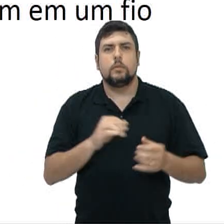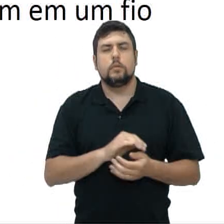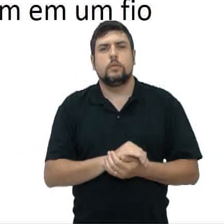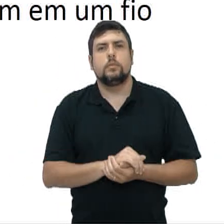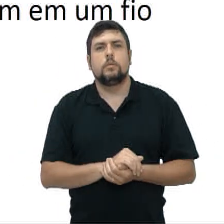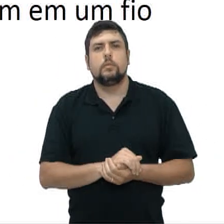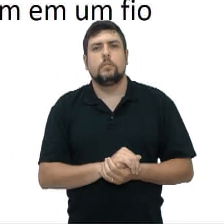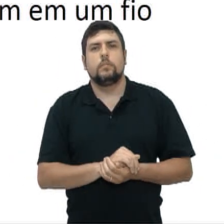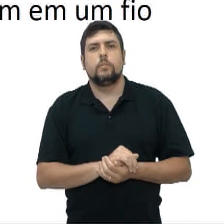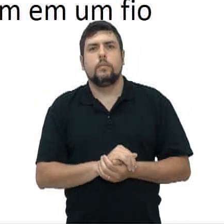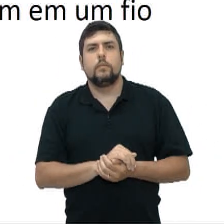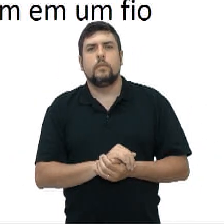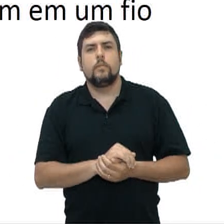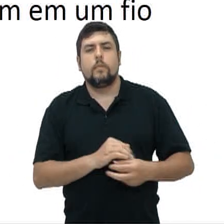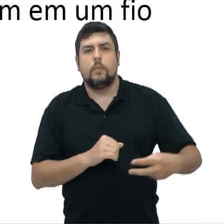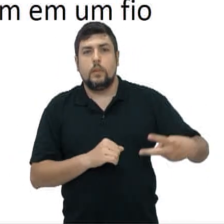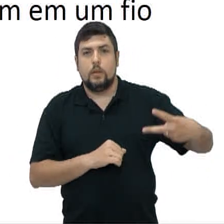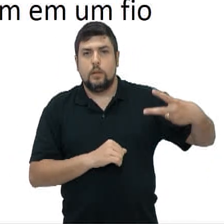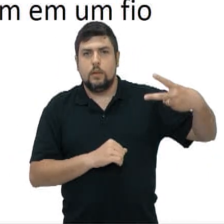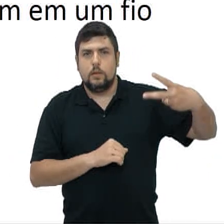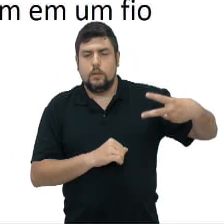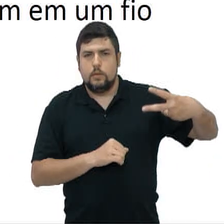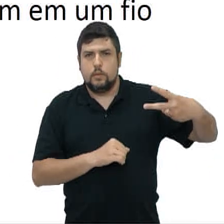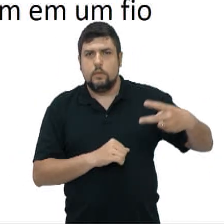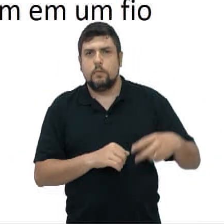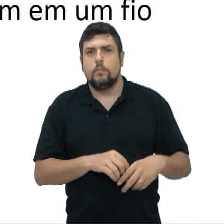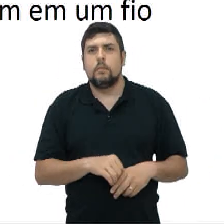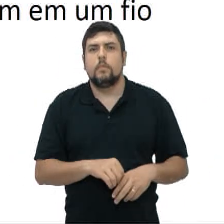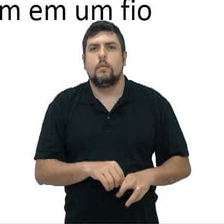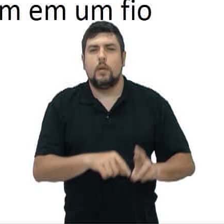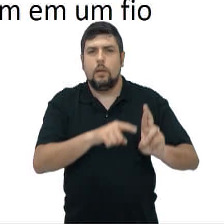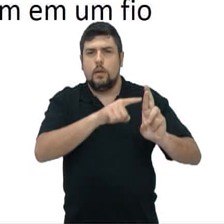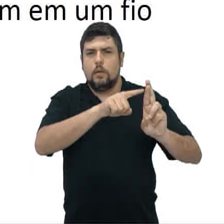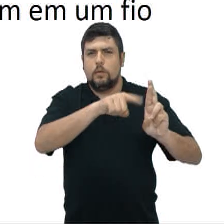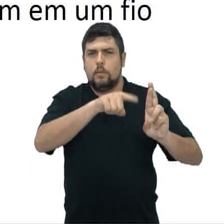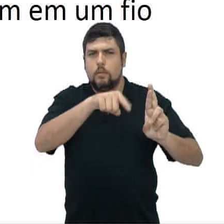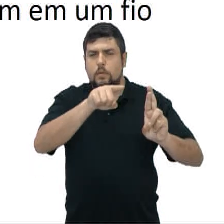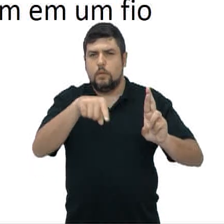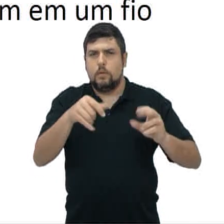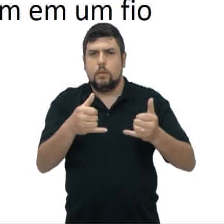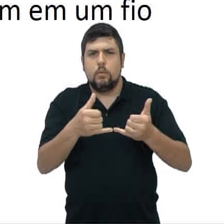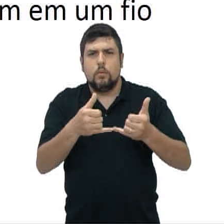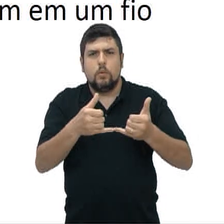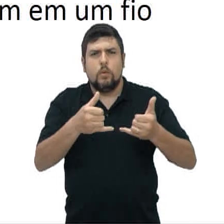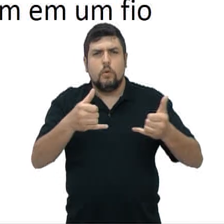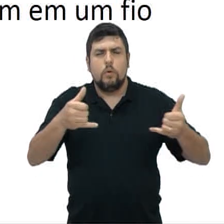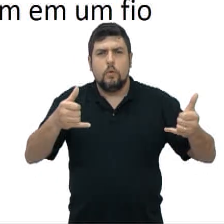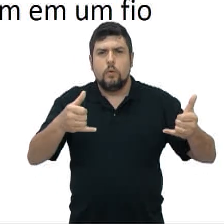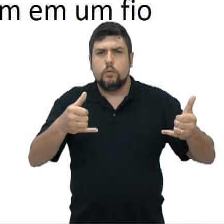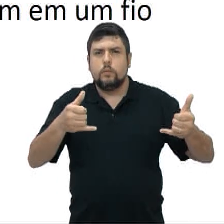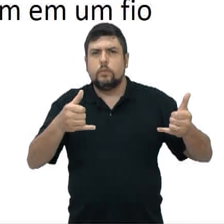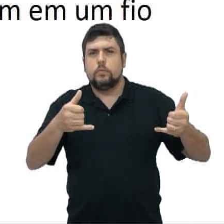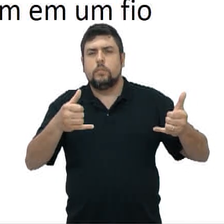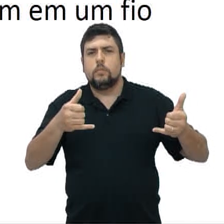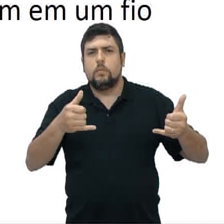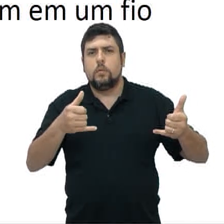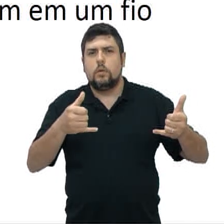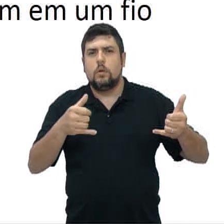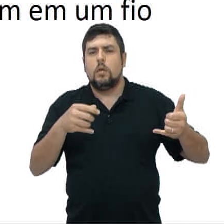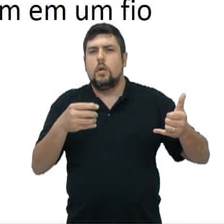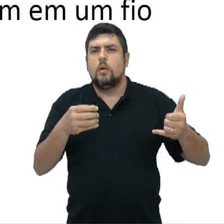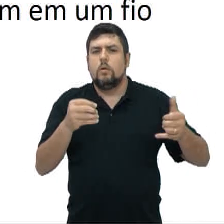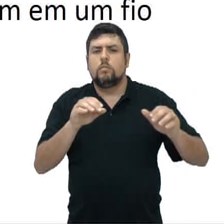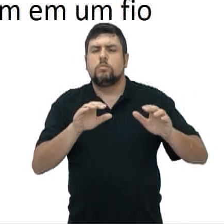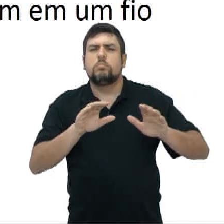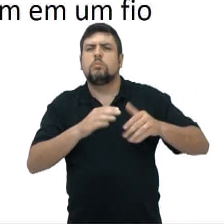A segunda alternativa, a resistência elétrica de um fio não depende das características